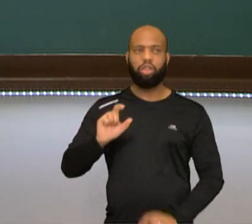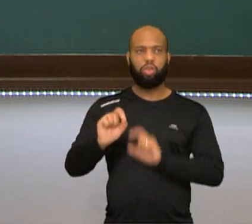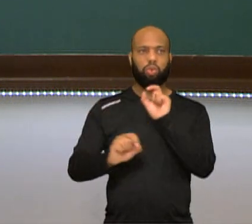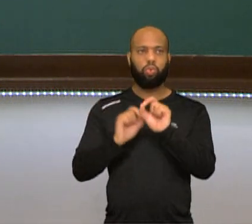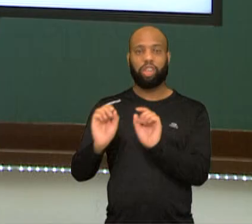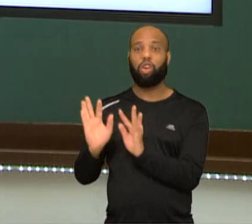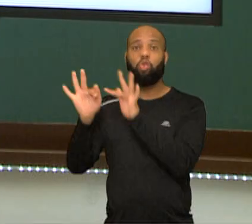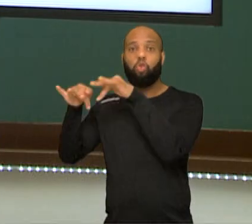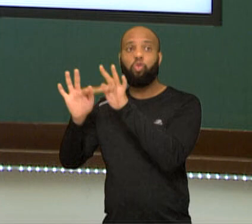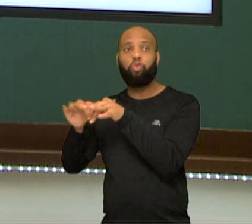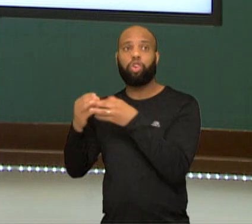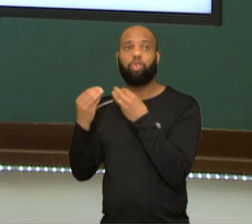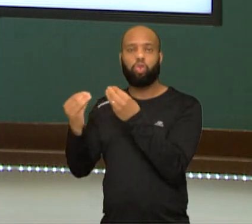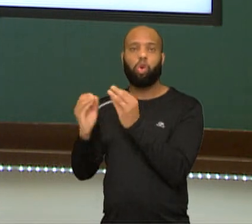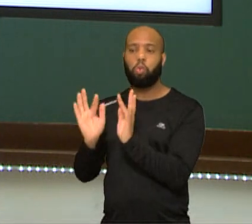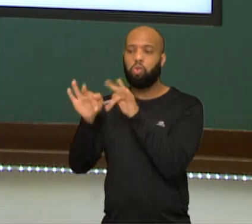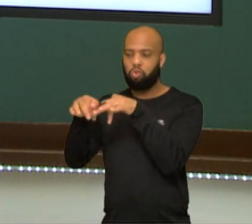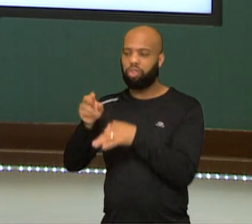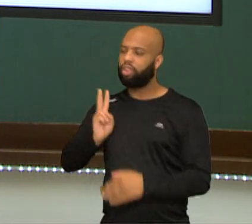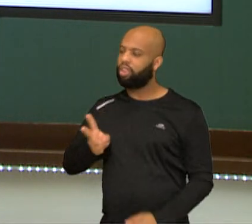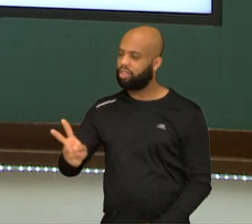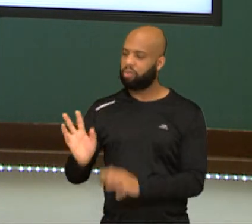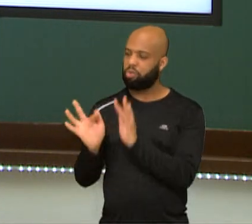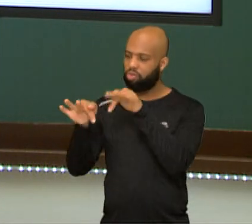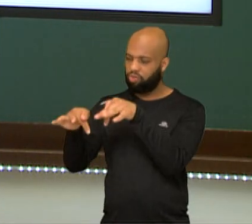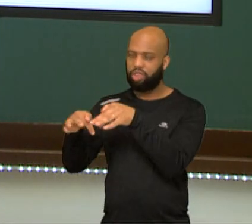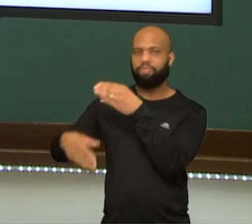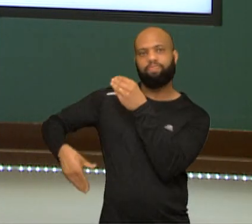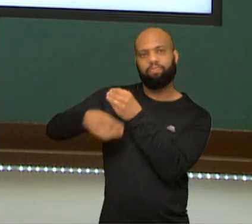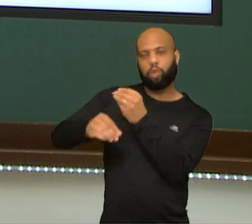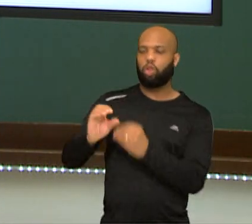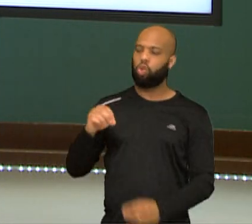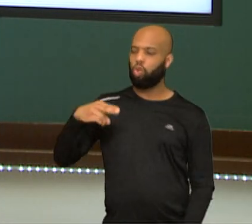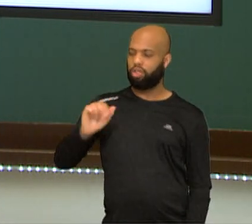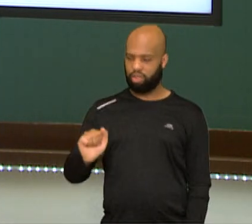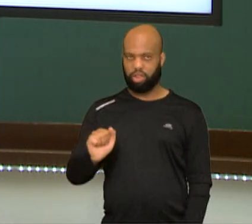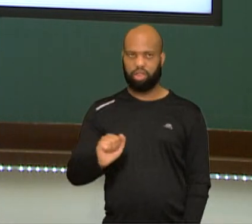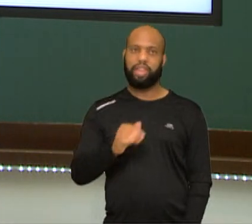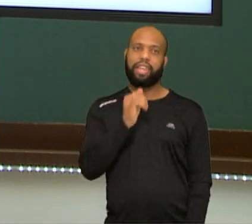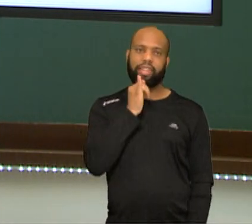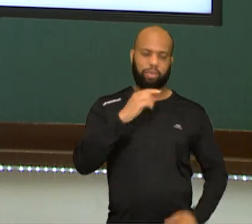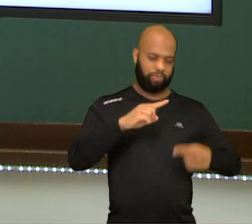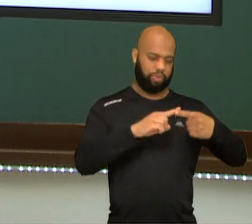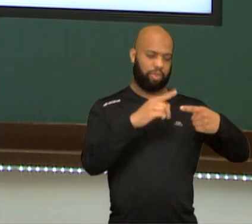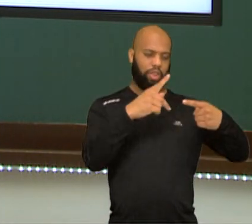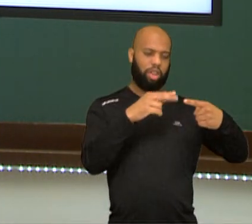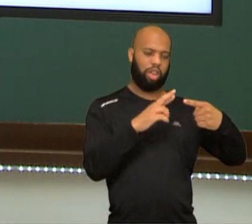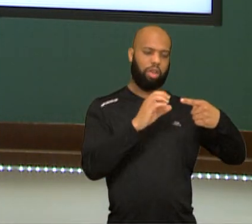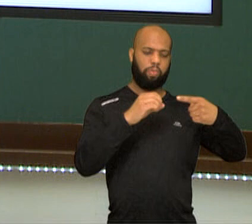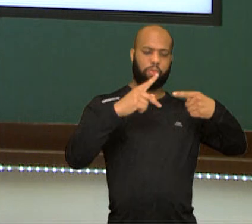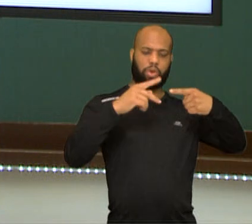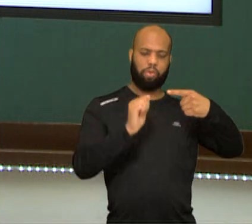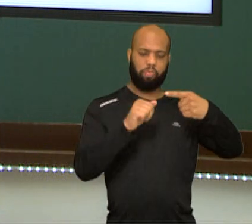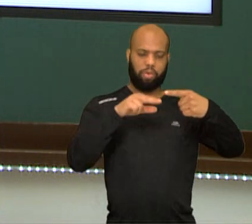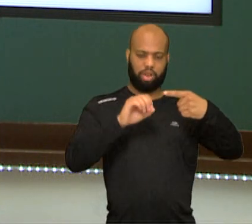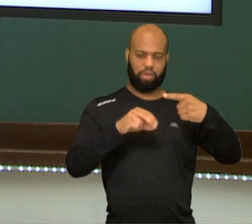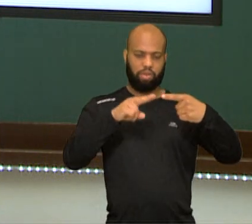sufixo, a terminação. Todas as cetonas terminam em ona. Propanona,